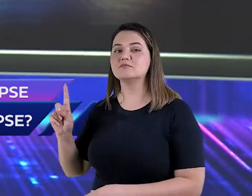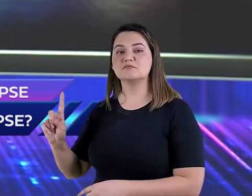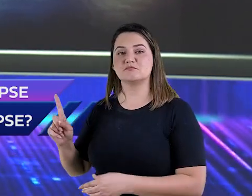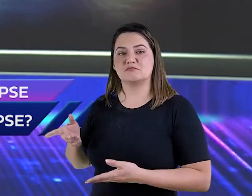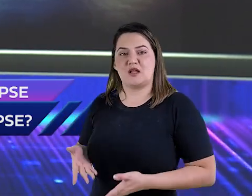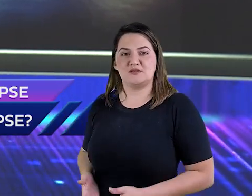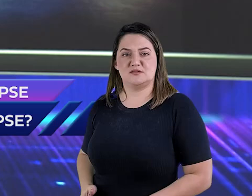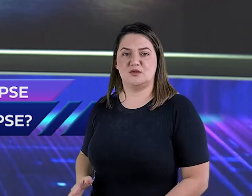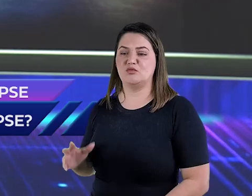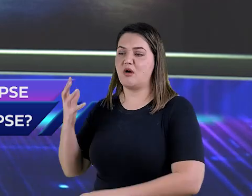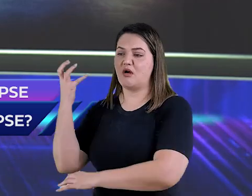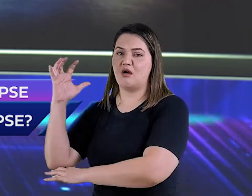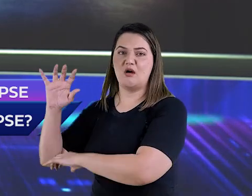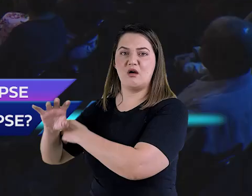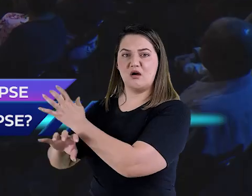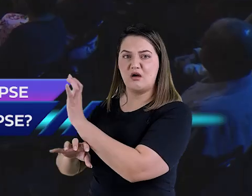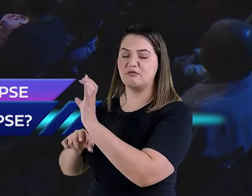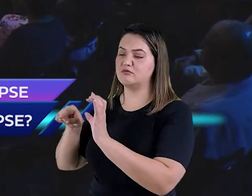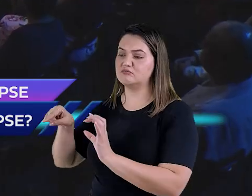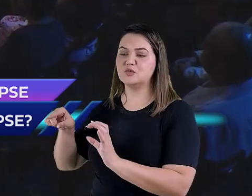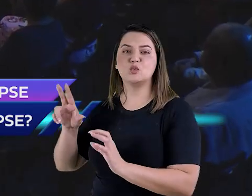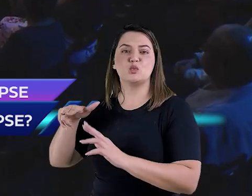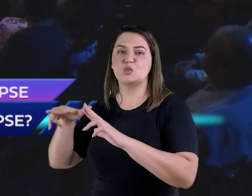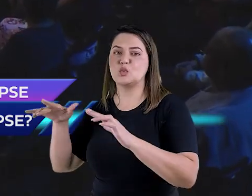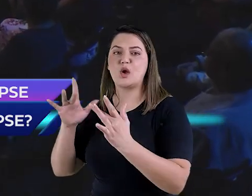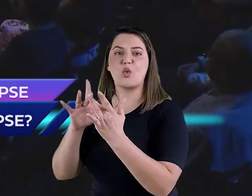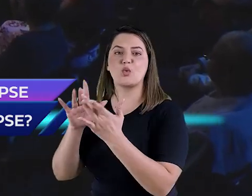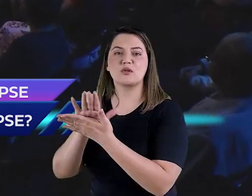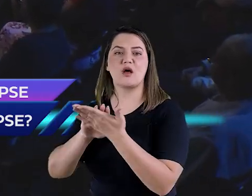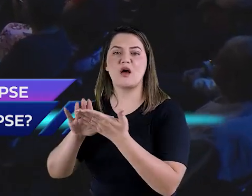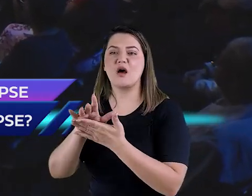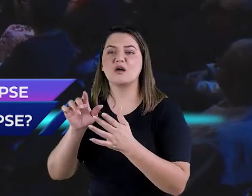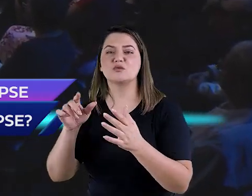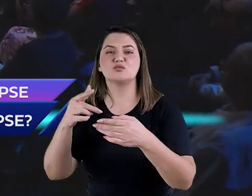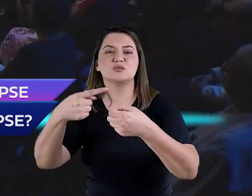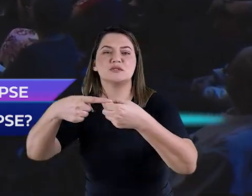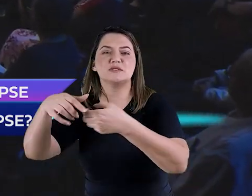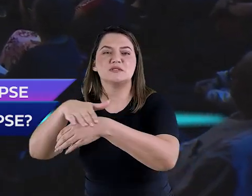cirúrgico, onde tem uma pessoa para ser operada,